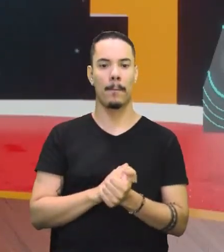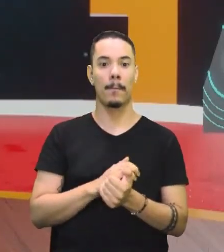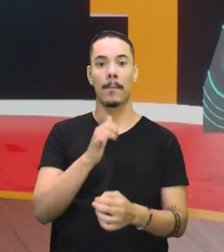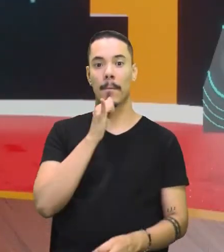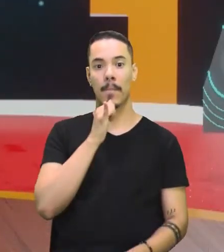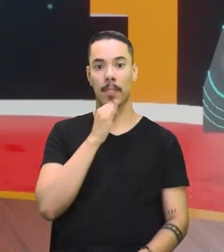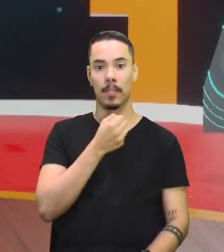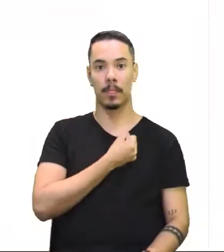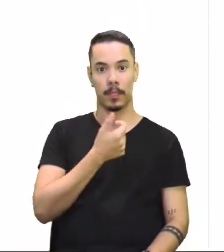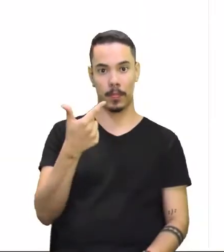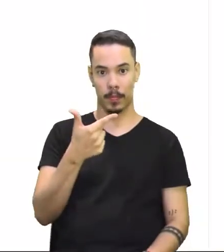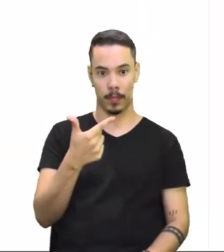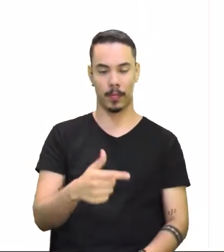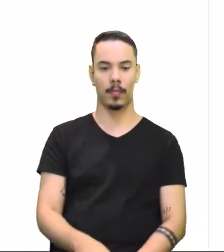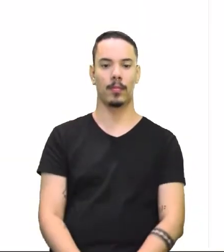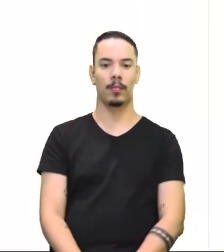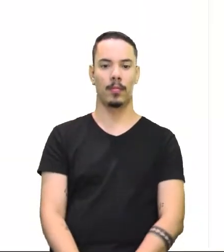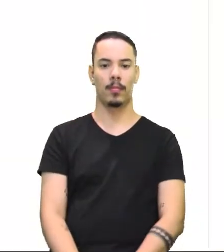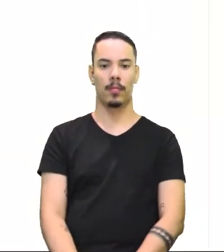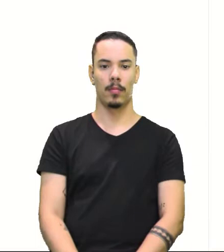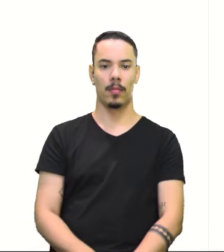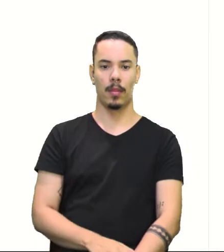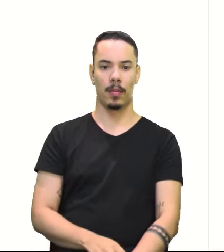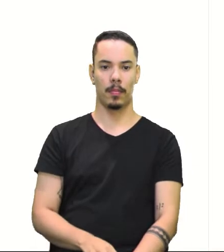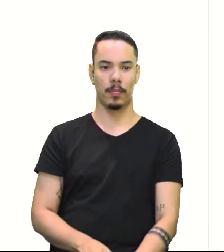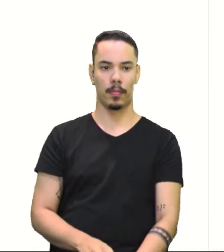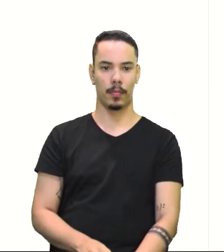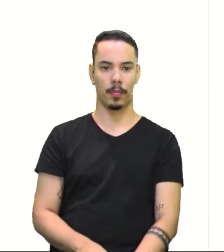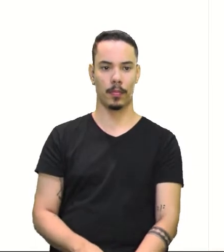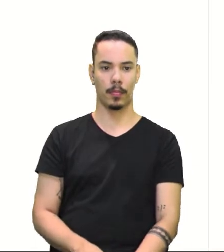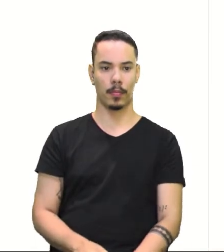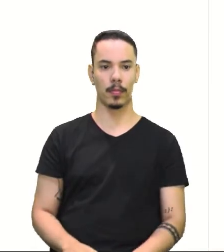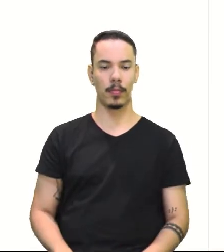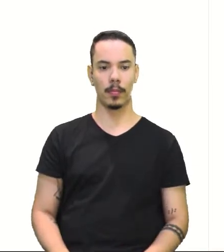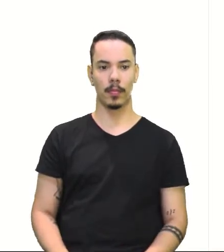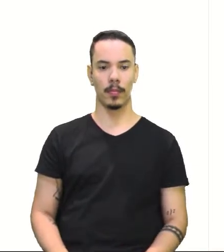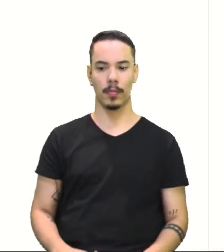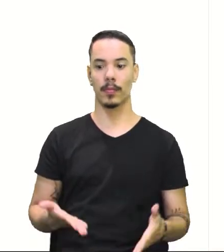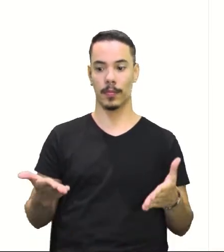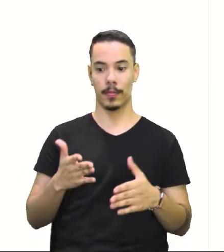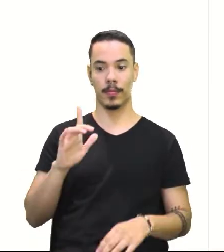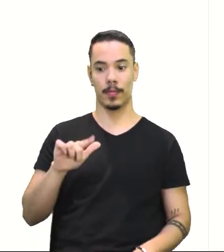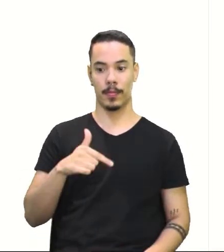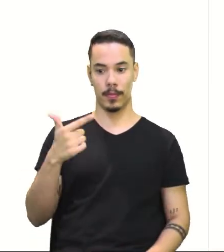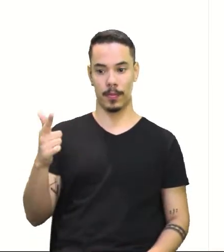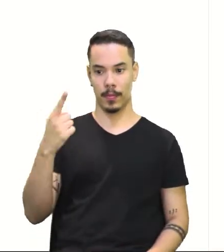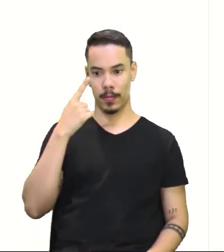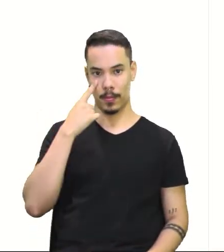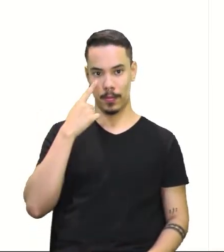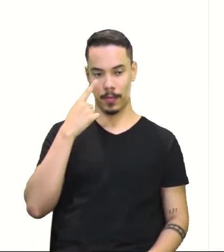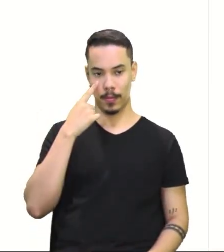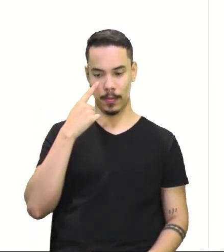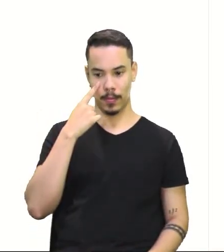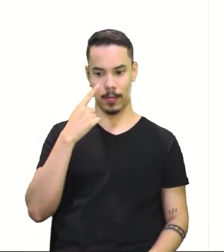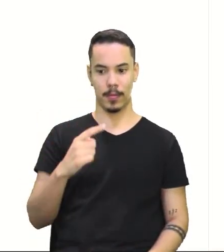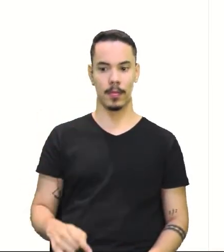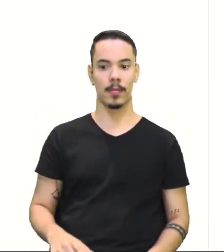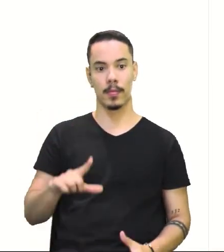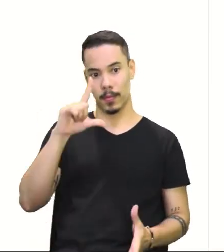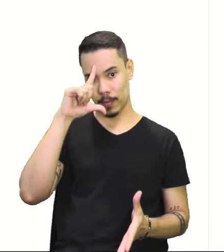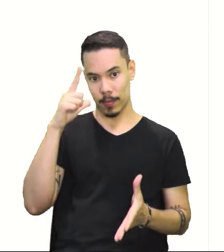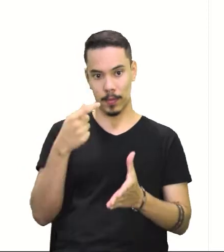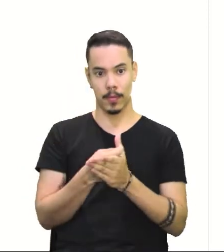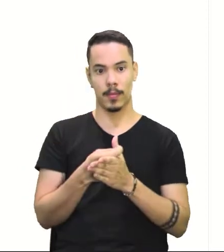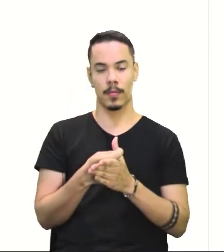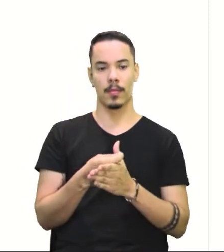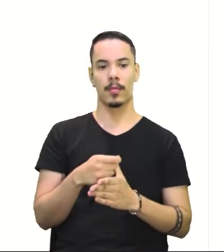com vocês. Olha lá. No exemplo de número 2, então, agora, uma outra divisão. Vamos ver? Determine o quociente